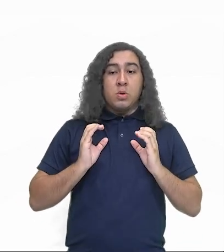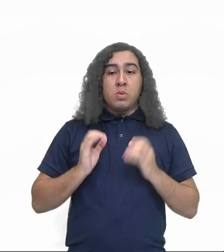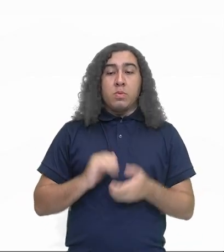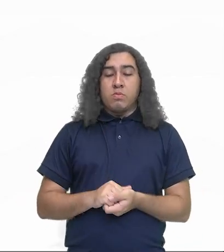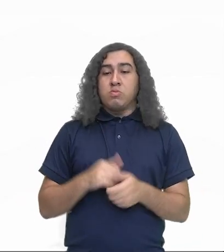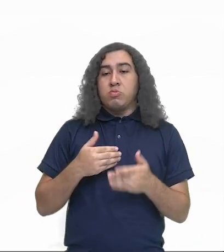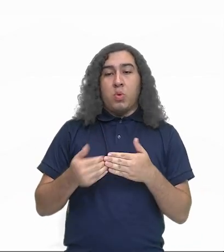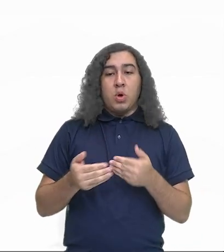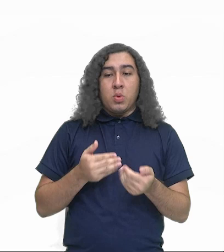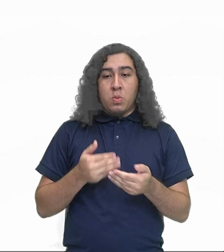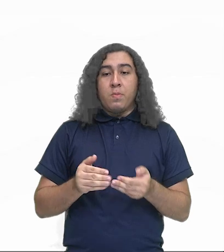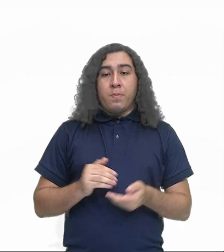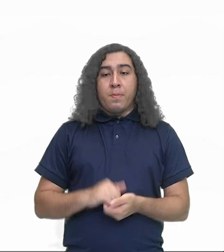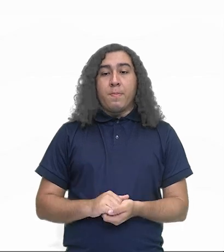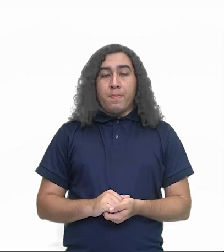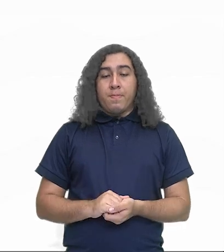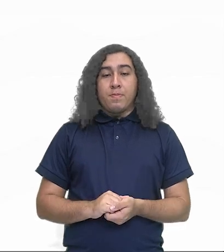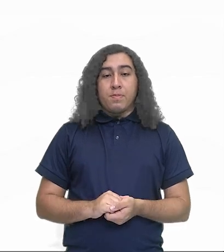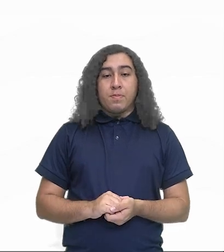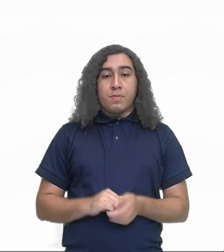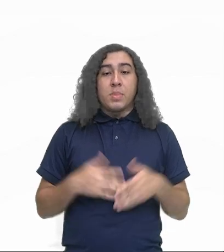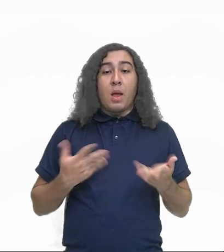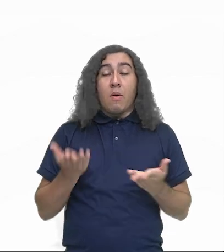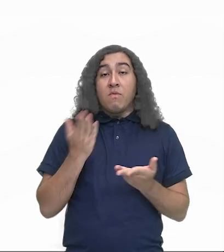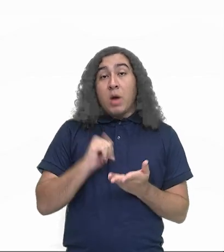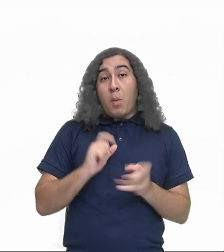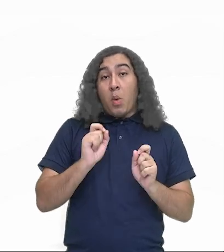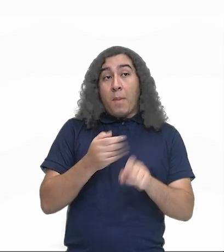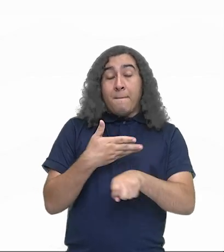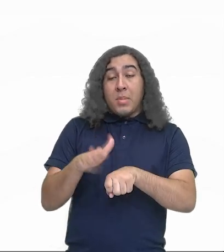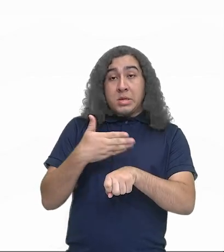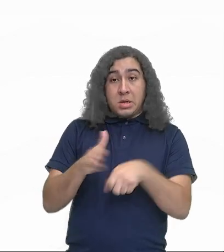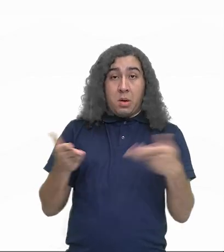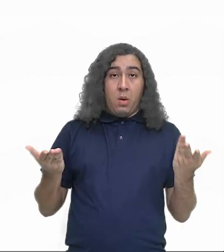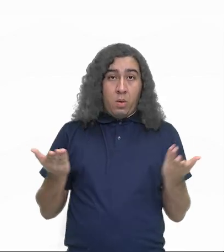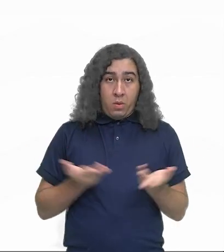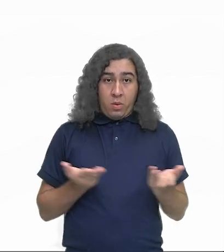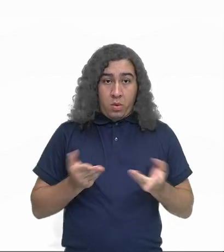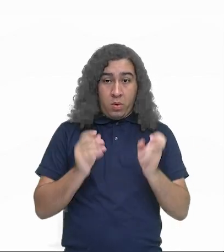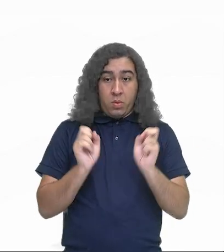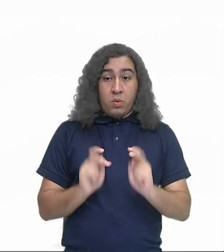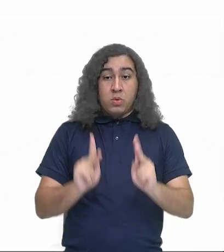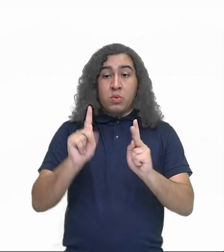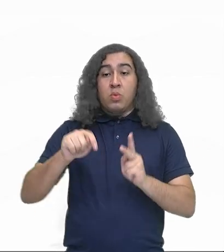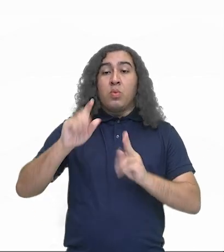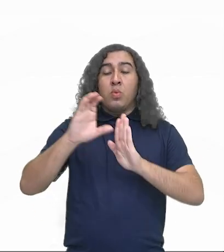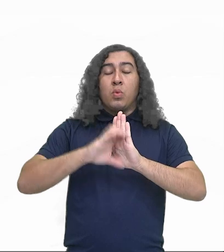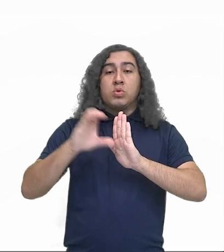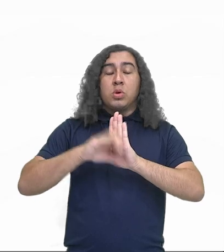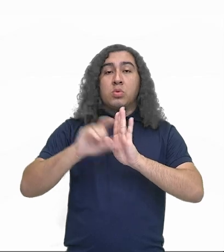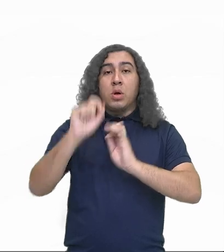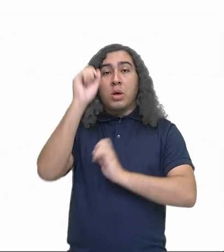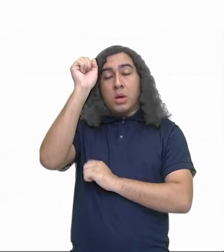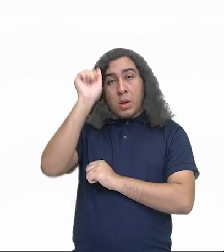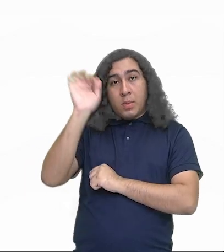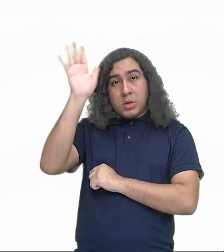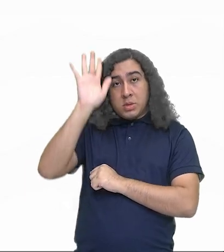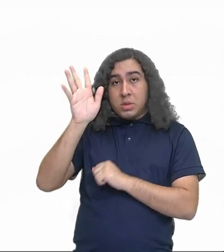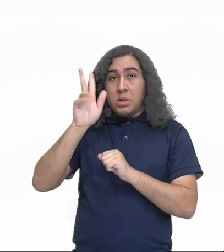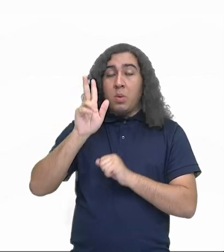qualquer um. Vamos praticar, nesse momento, o conceito de